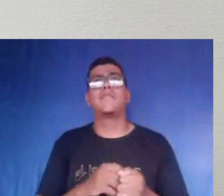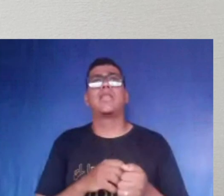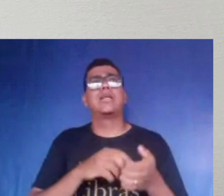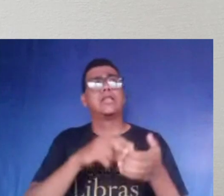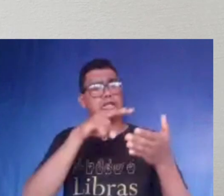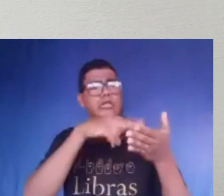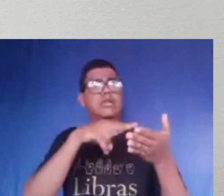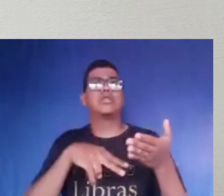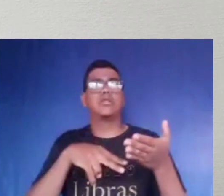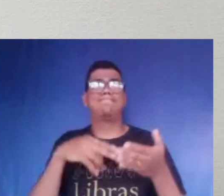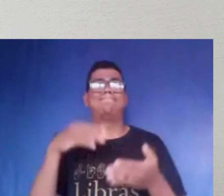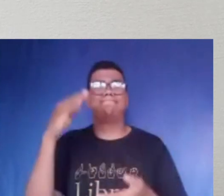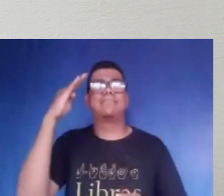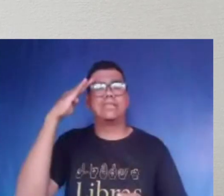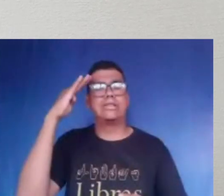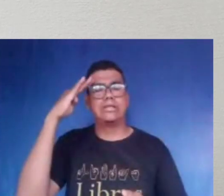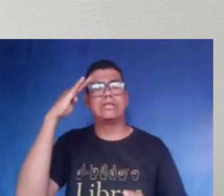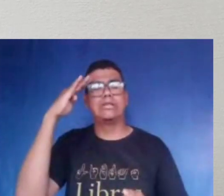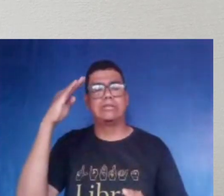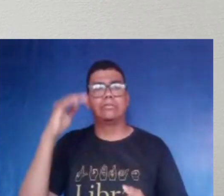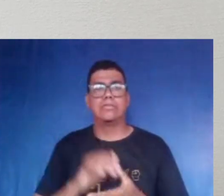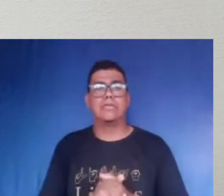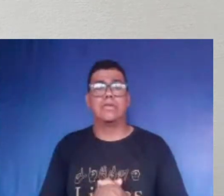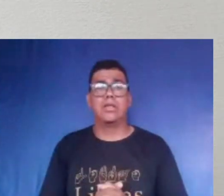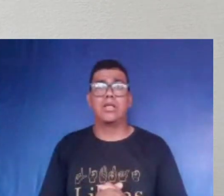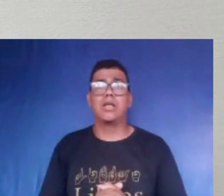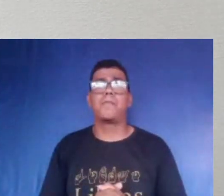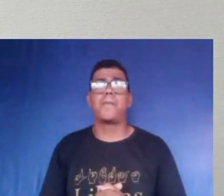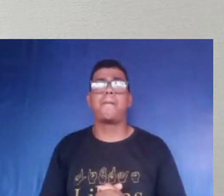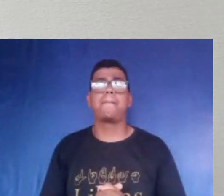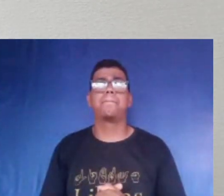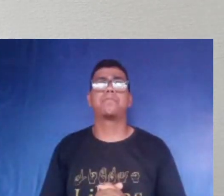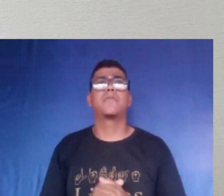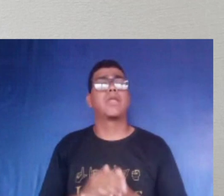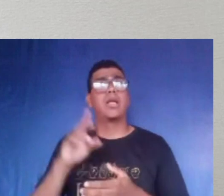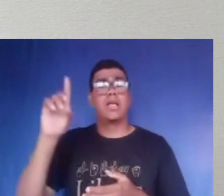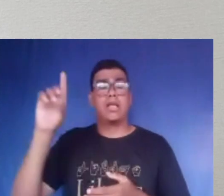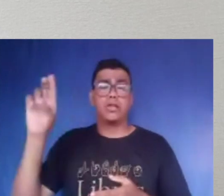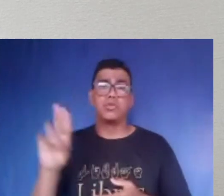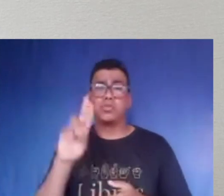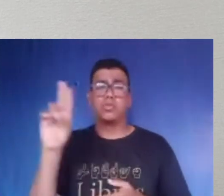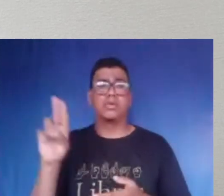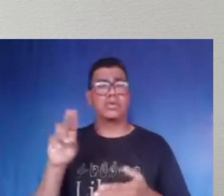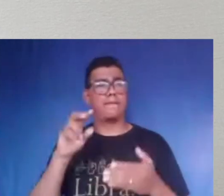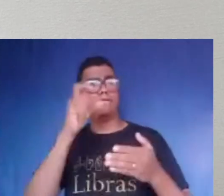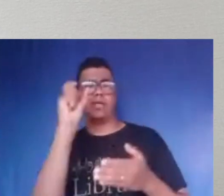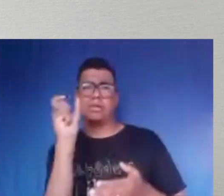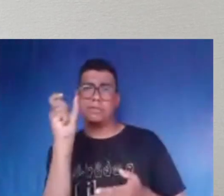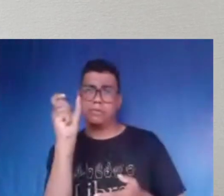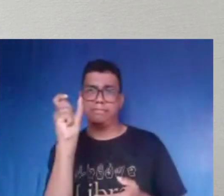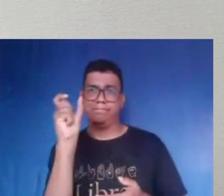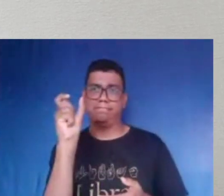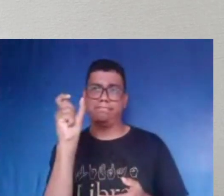imediato, que ele usa na mesma frase, no mesmo versículo, né, uma antítese entre